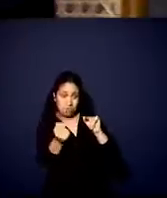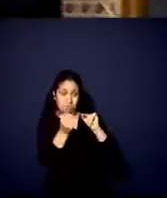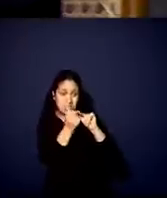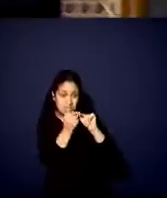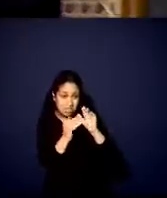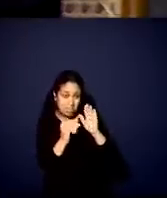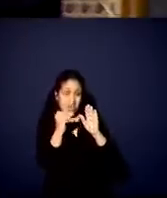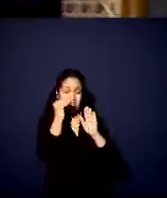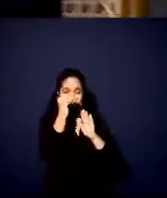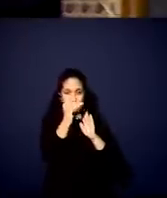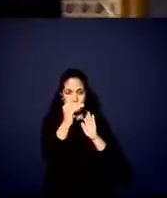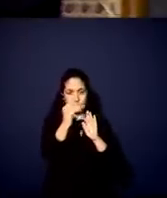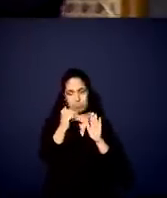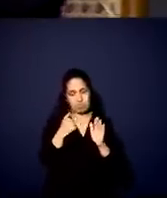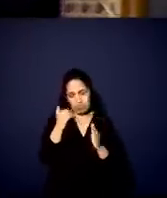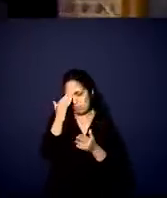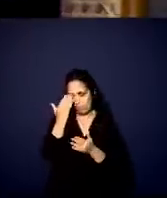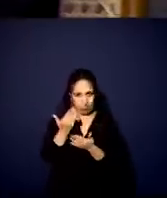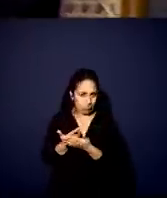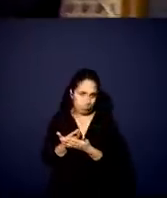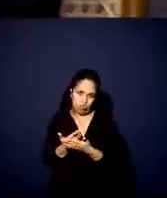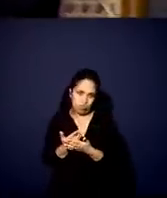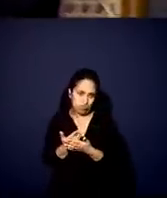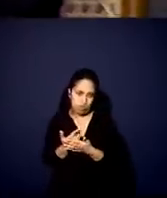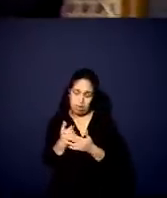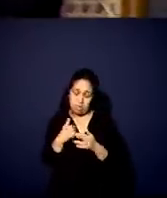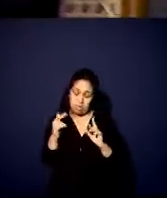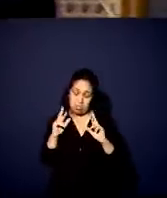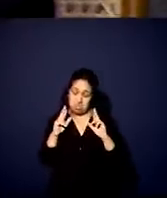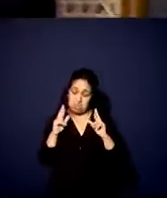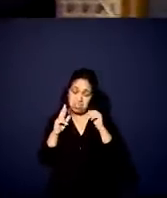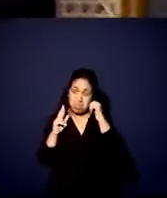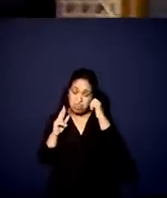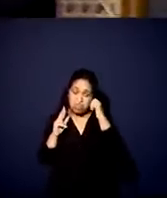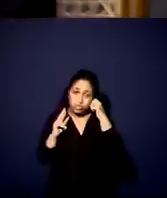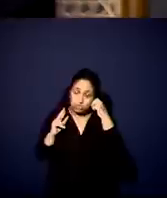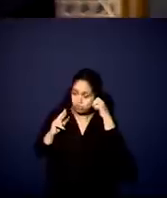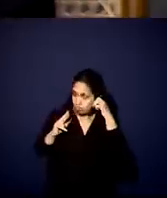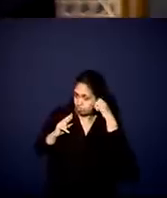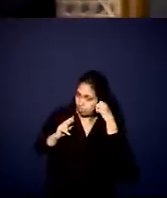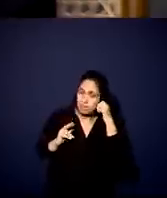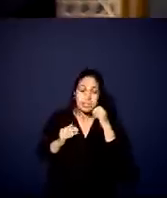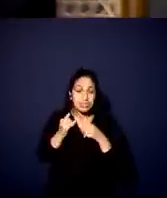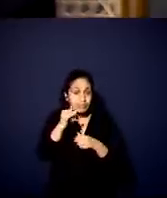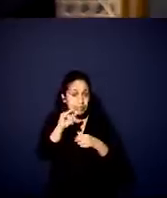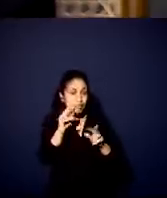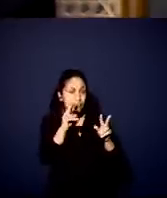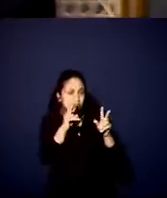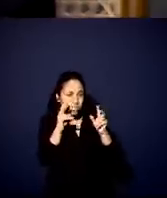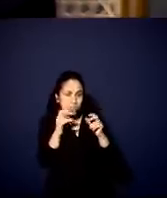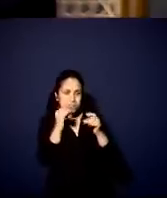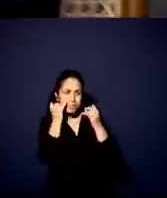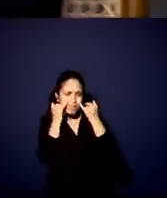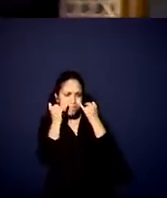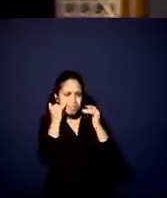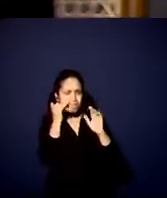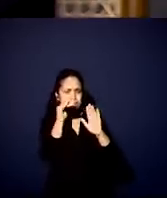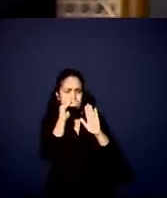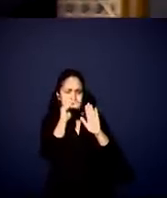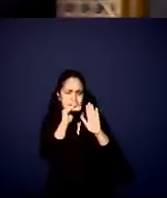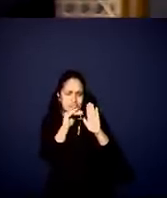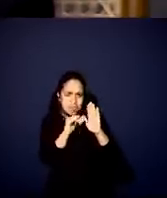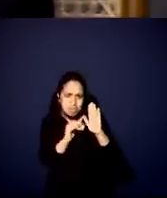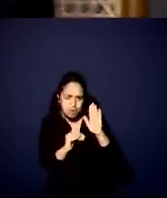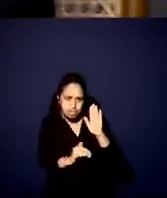maior eu não tô convencido disso então a minha expectativa é de que se a gente está constatando que os dados Estão dizendo que